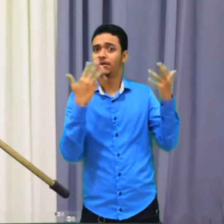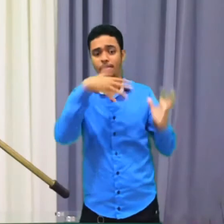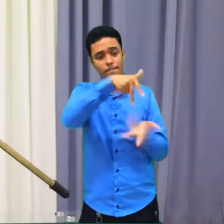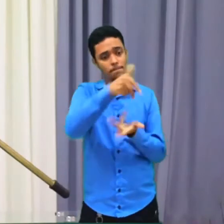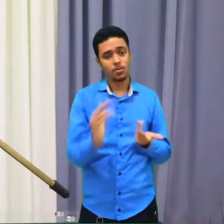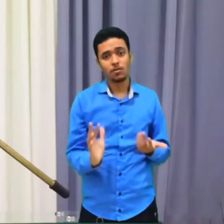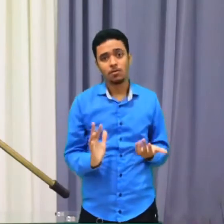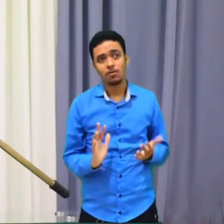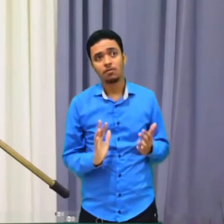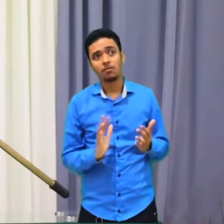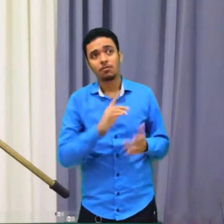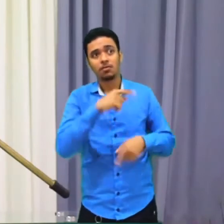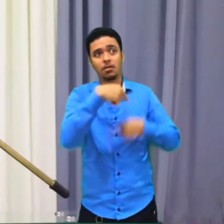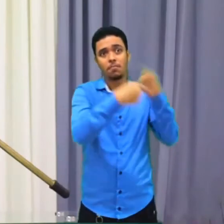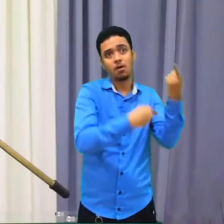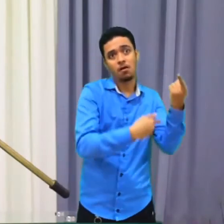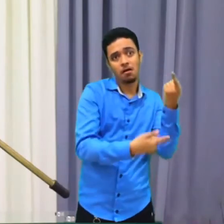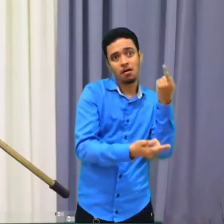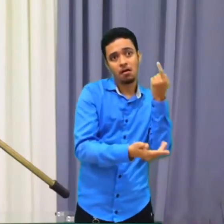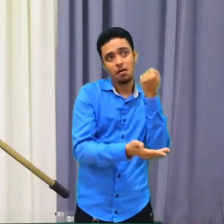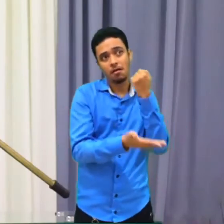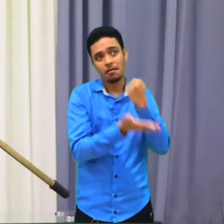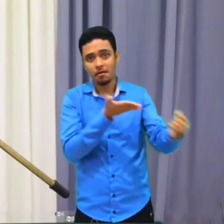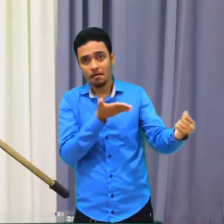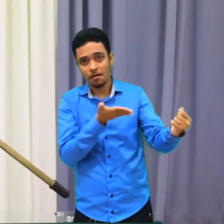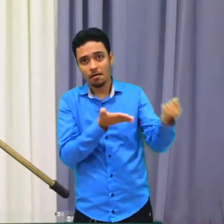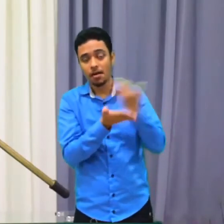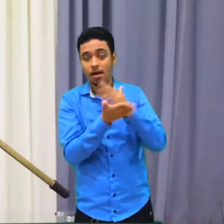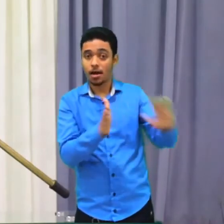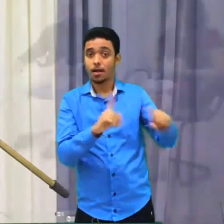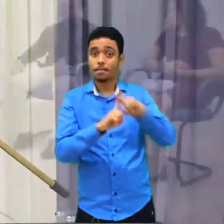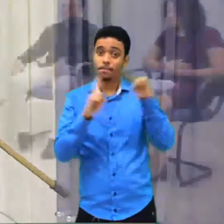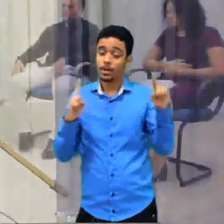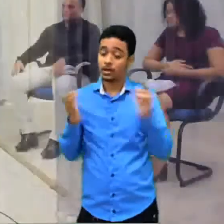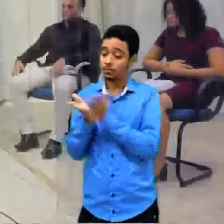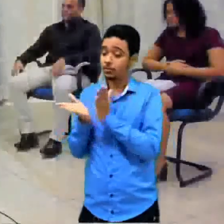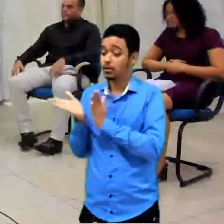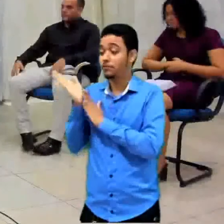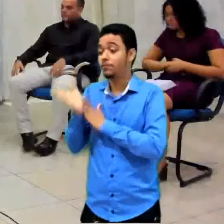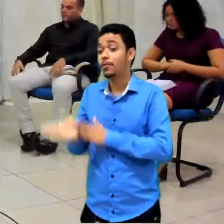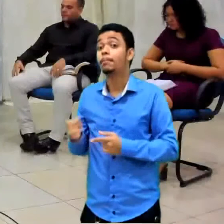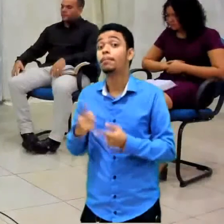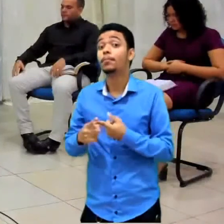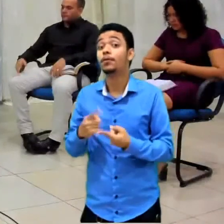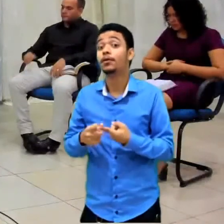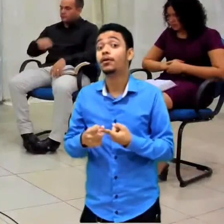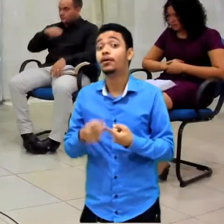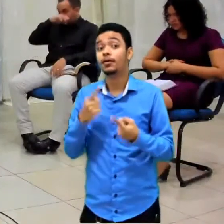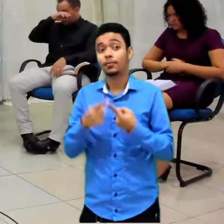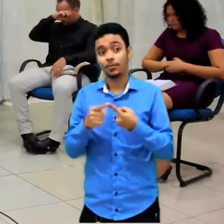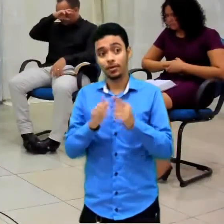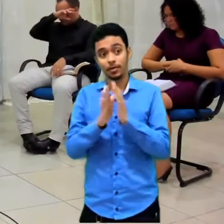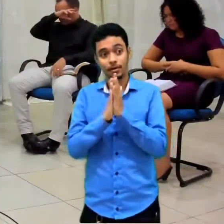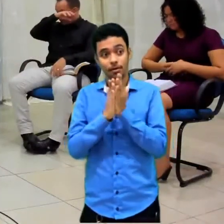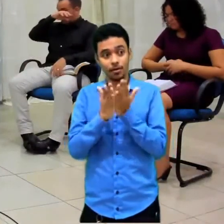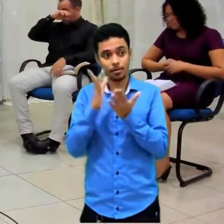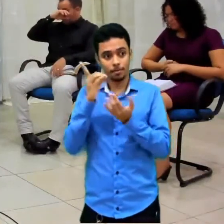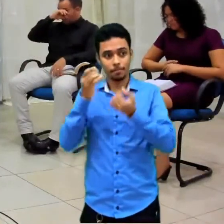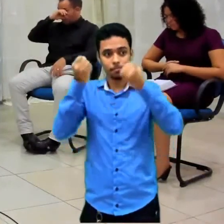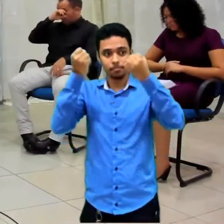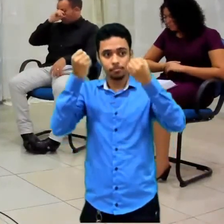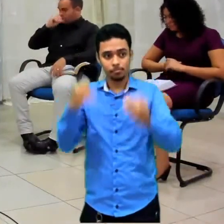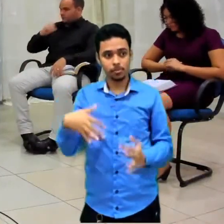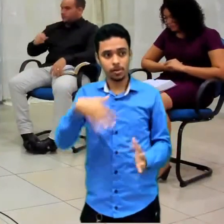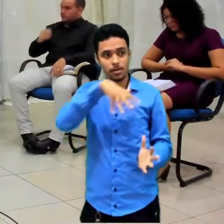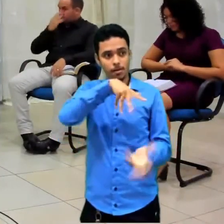vão e voltam, e nós permanecemos em nosso lugar. Por que assim? Porque a Bíblia diz: ora, o mundo